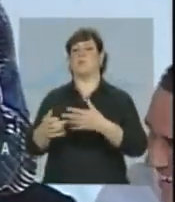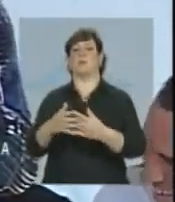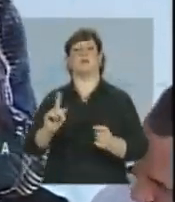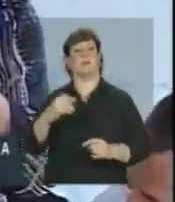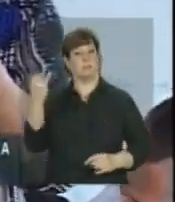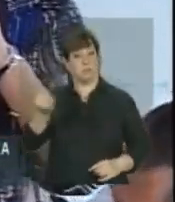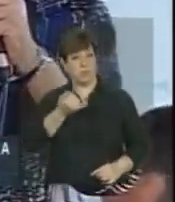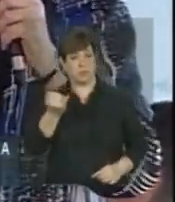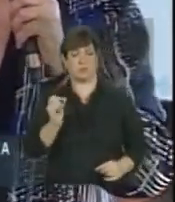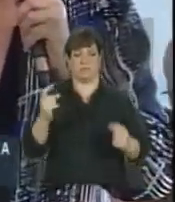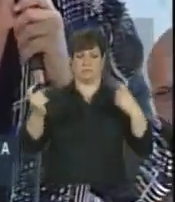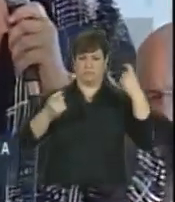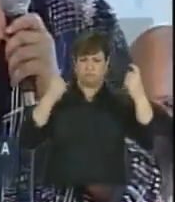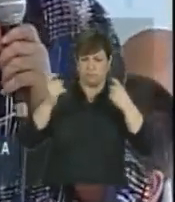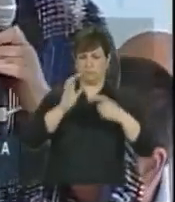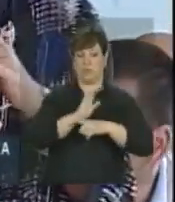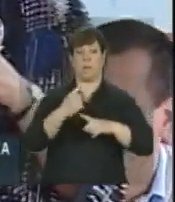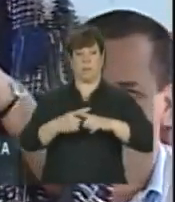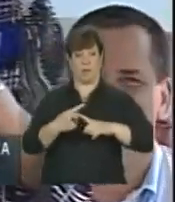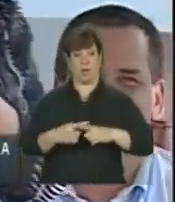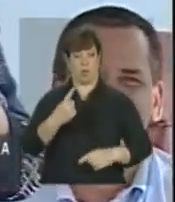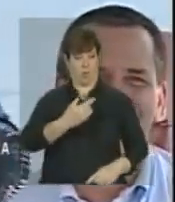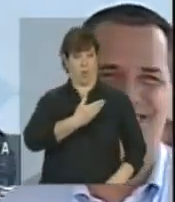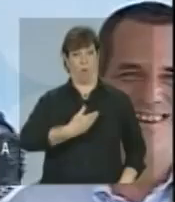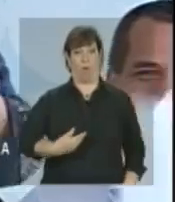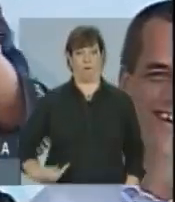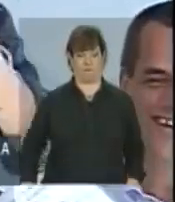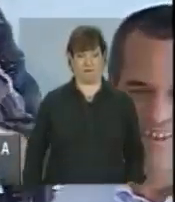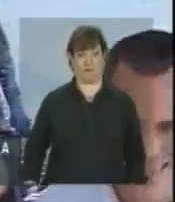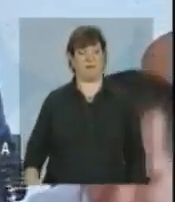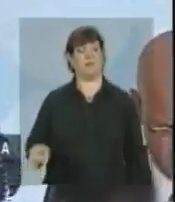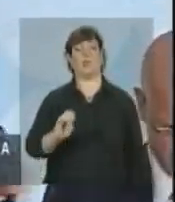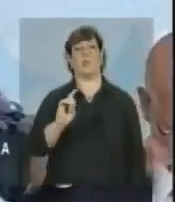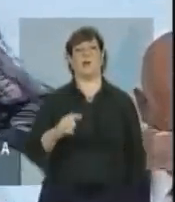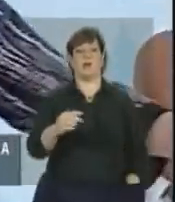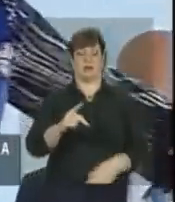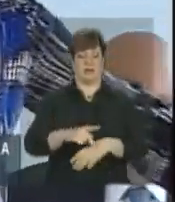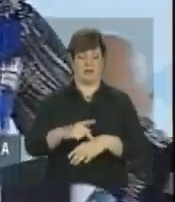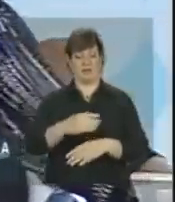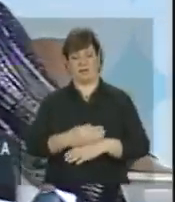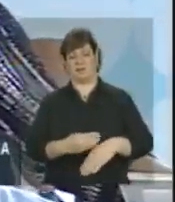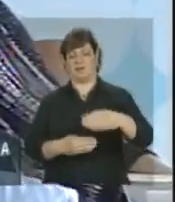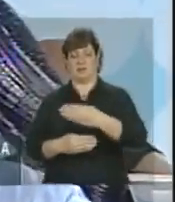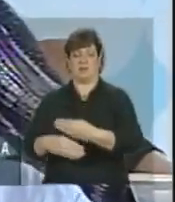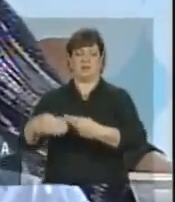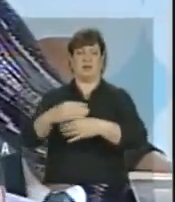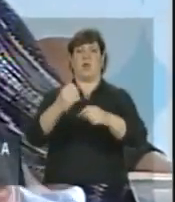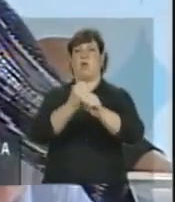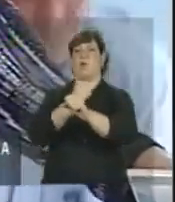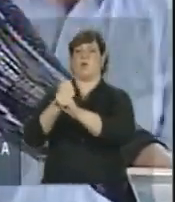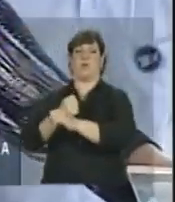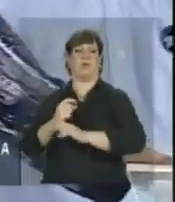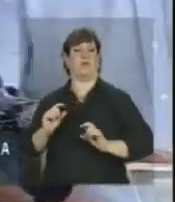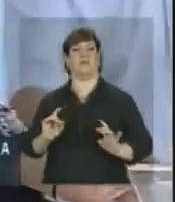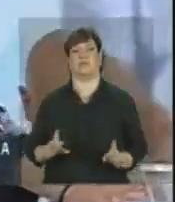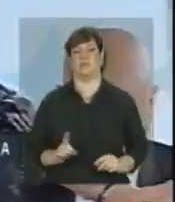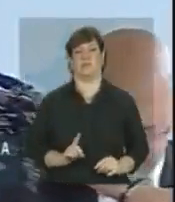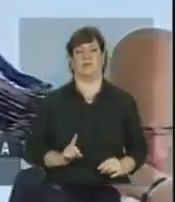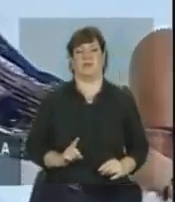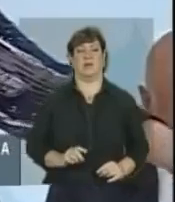preocupado. Por quê? Porque um governo não é tijolo. Um governo não é,